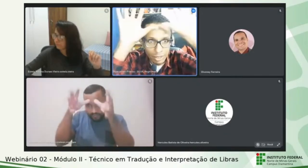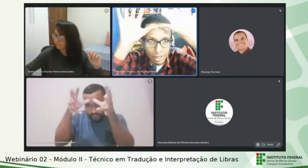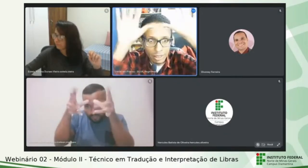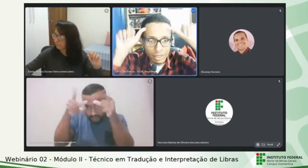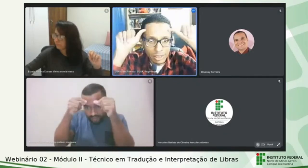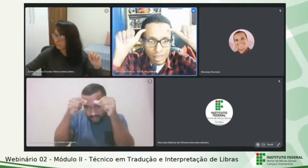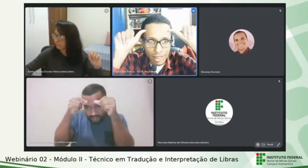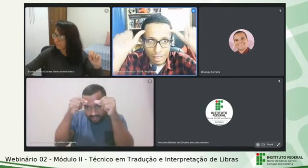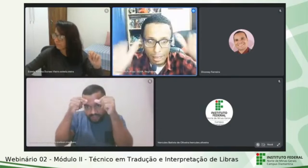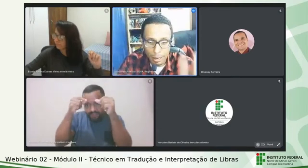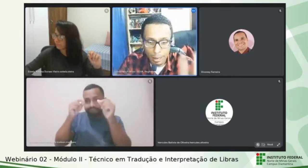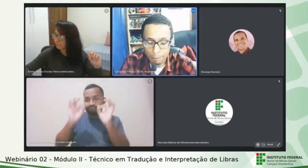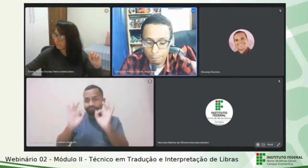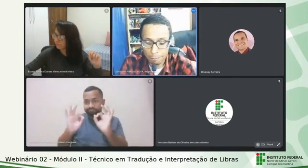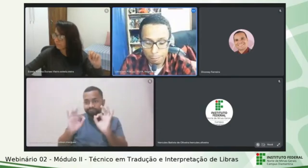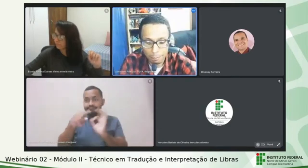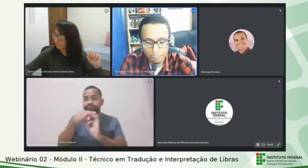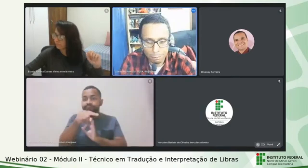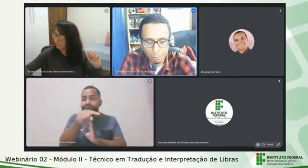né? Ela,